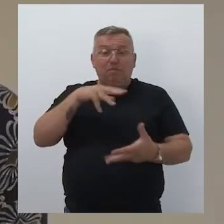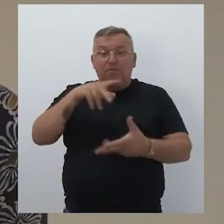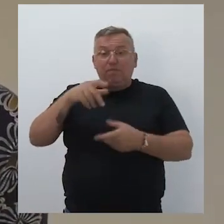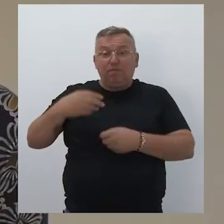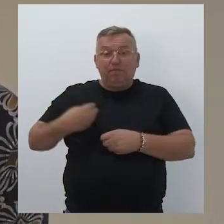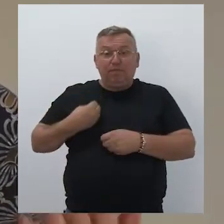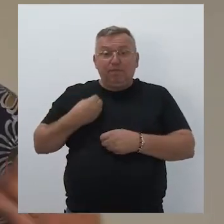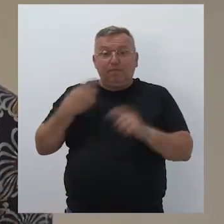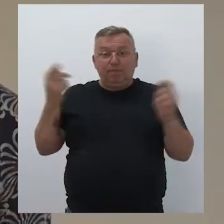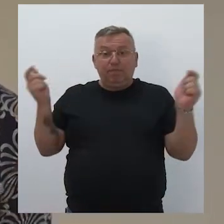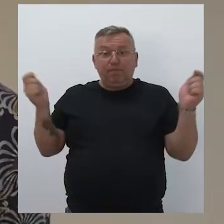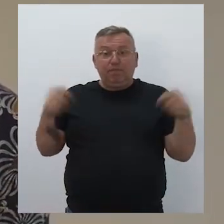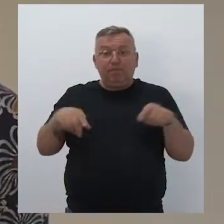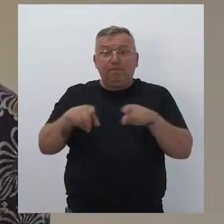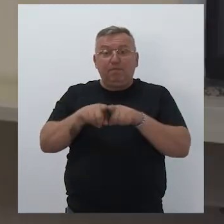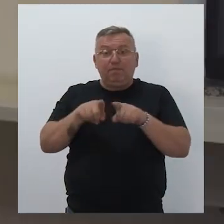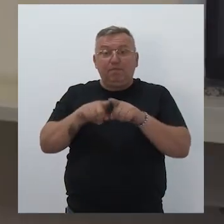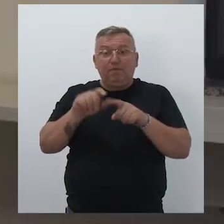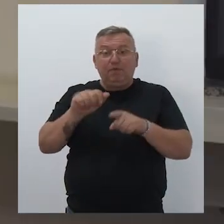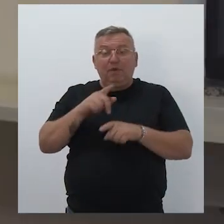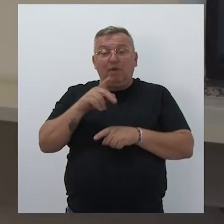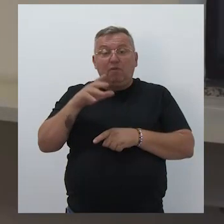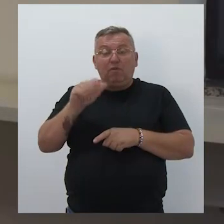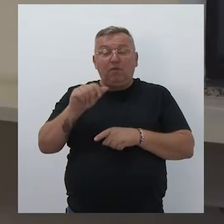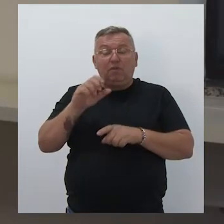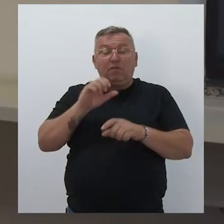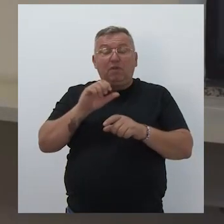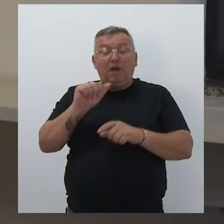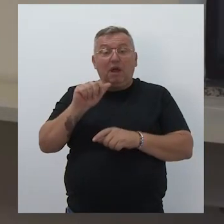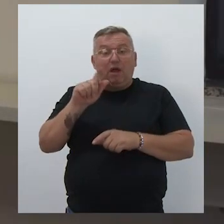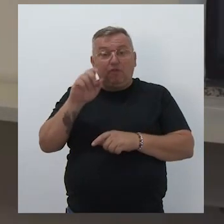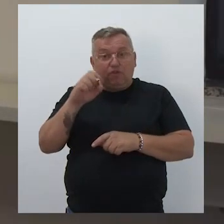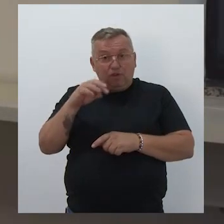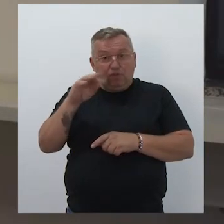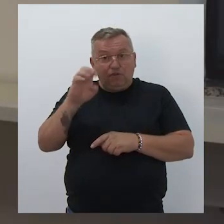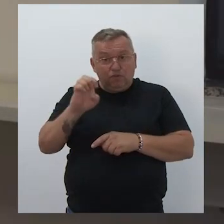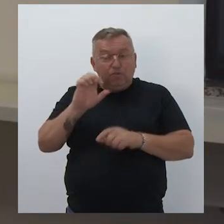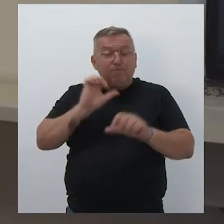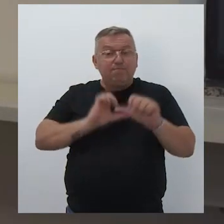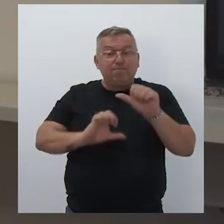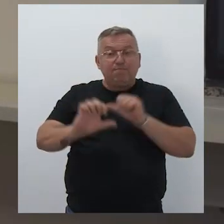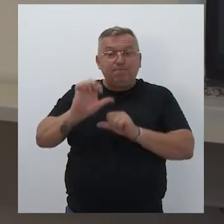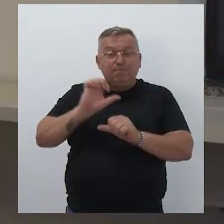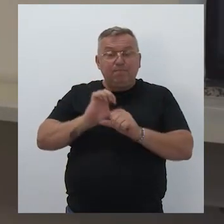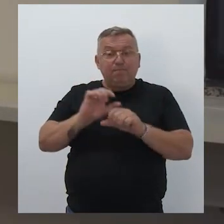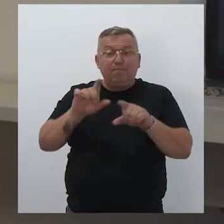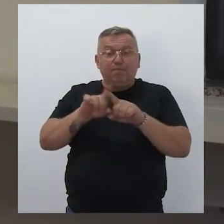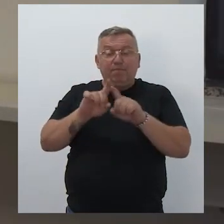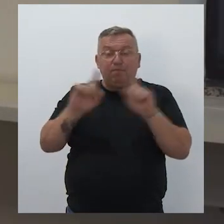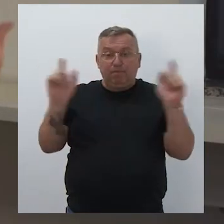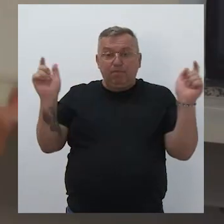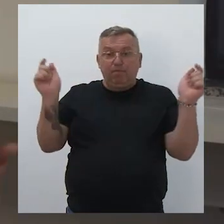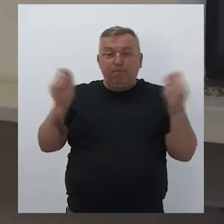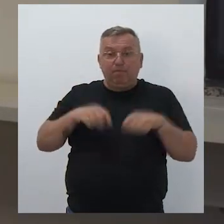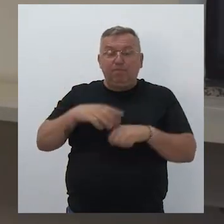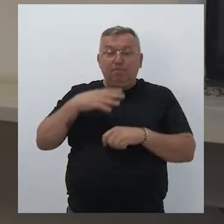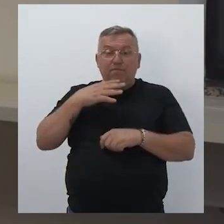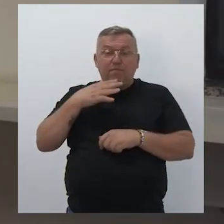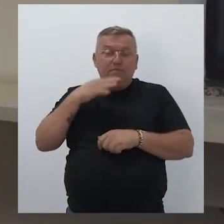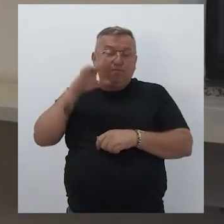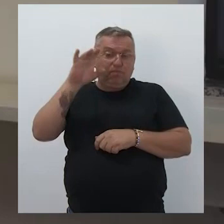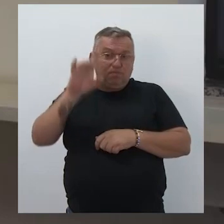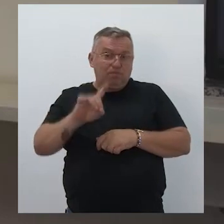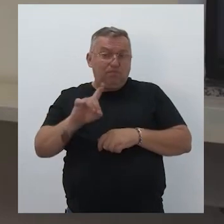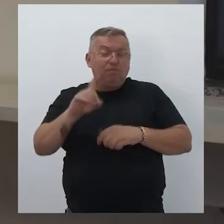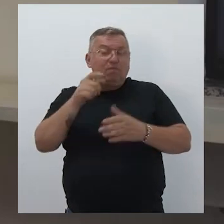vivem e poderem ser agentes de transformação também dessa realidade. Desenvolver a capacidade de conhecer seus direitos